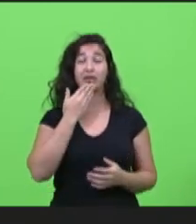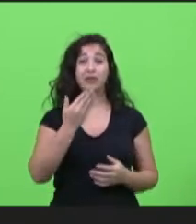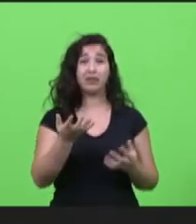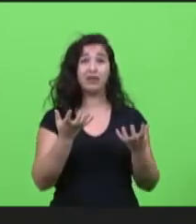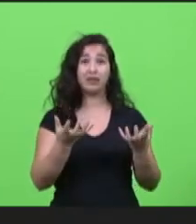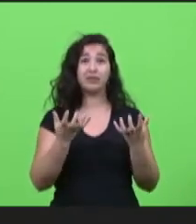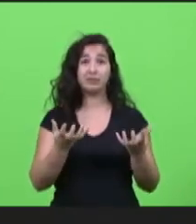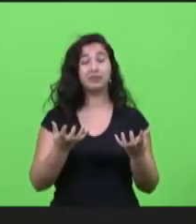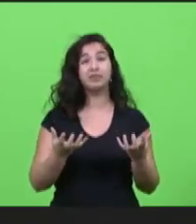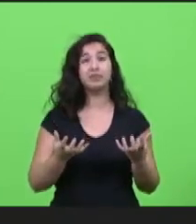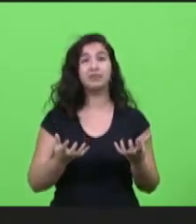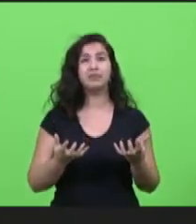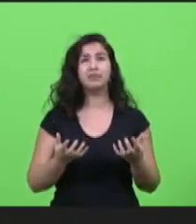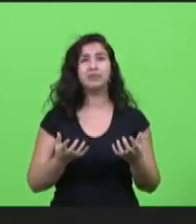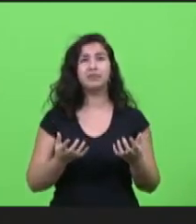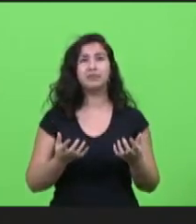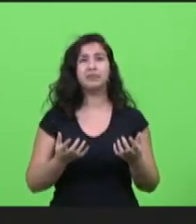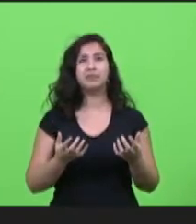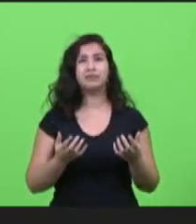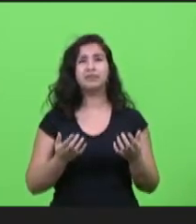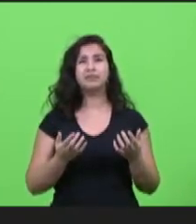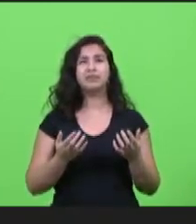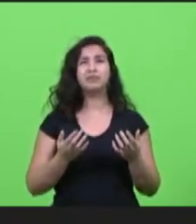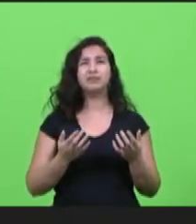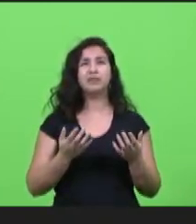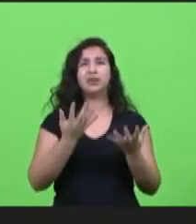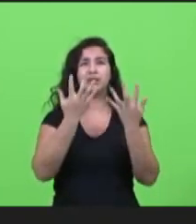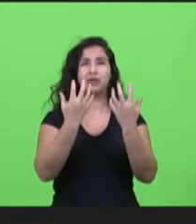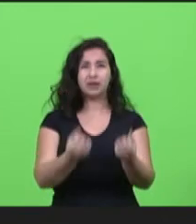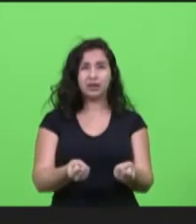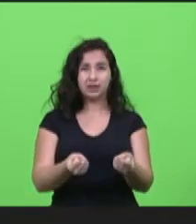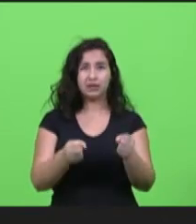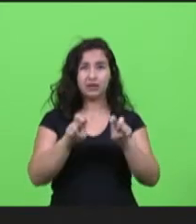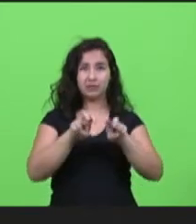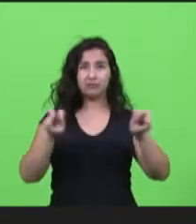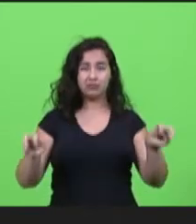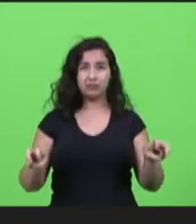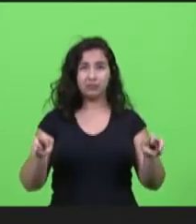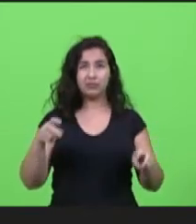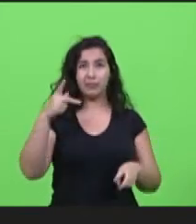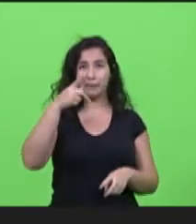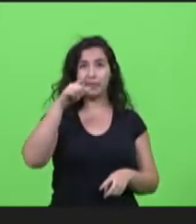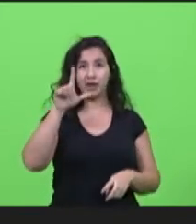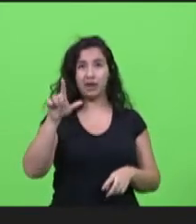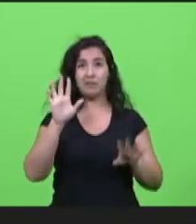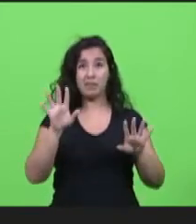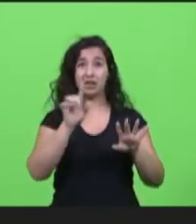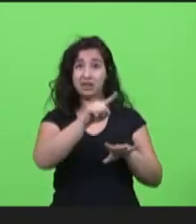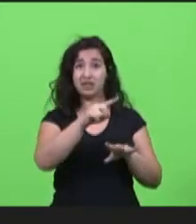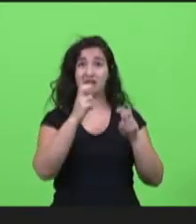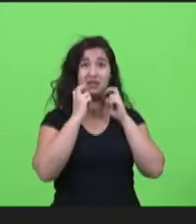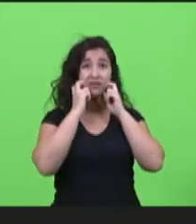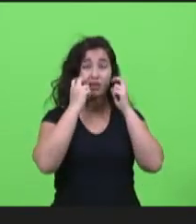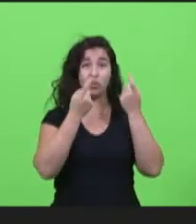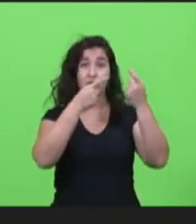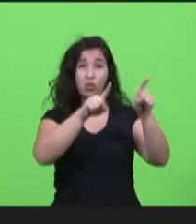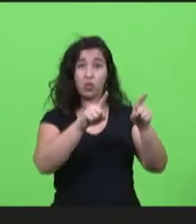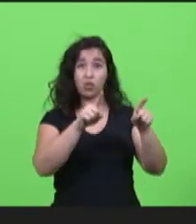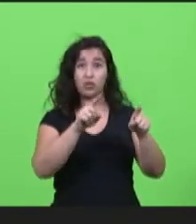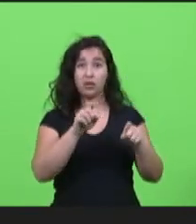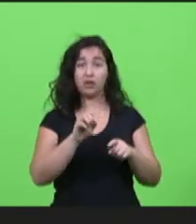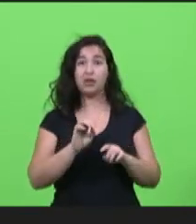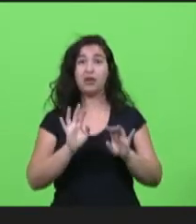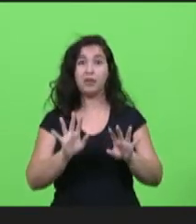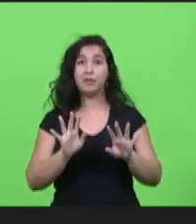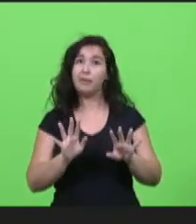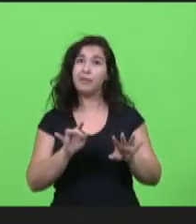verbal, atendendo ao pedido da bancada do PL, não para envergonhar esse parlamento, mas para cumprir o seu papel